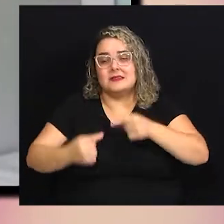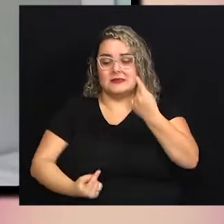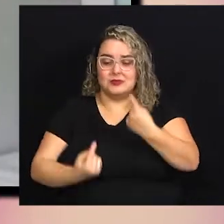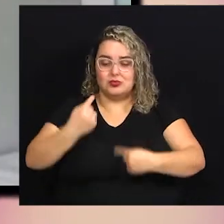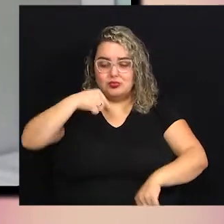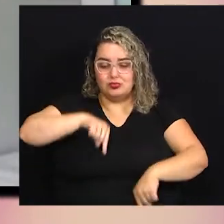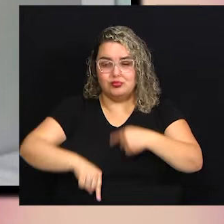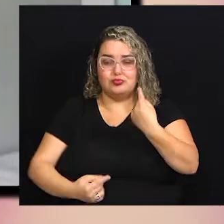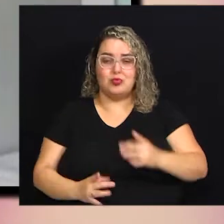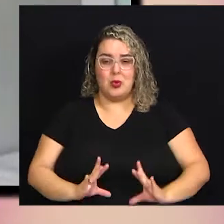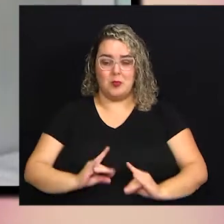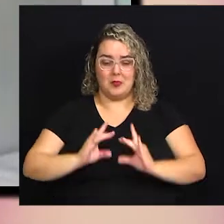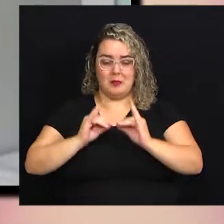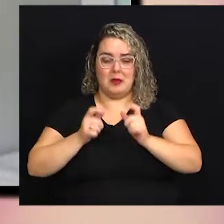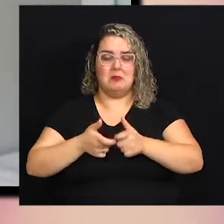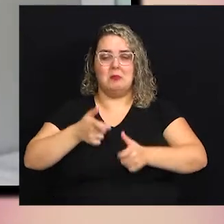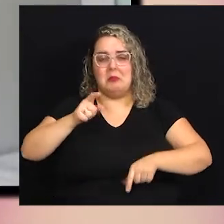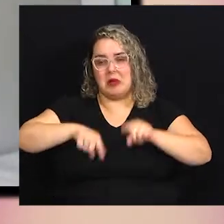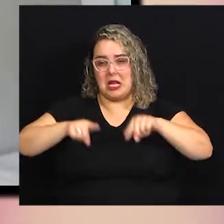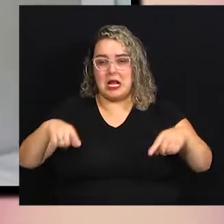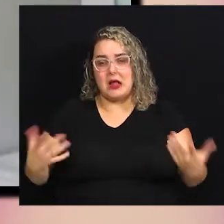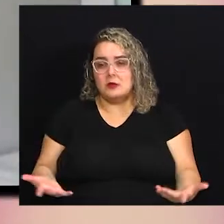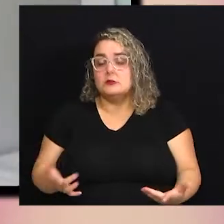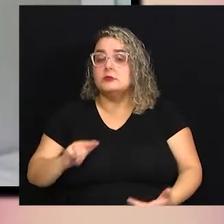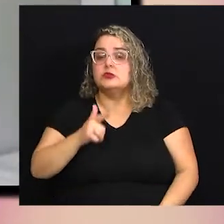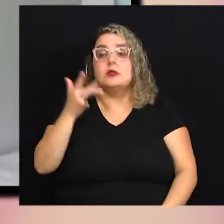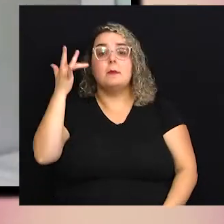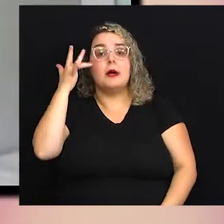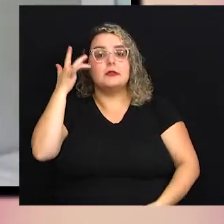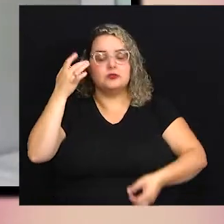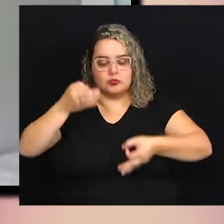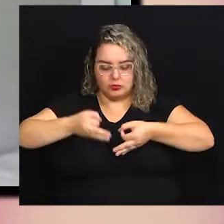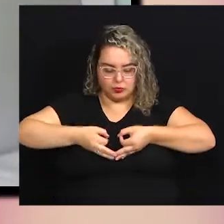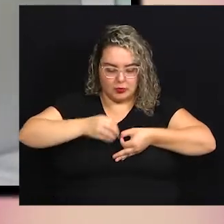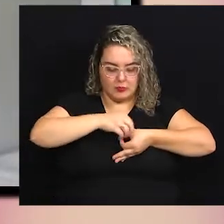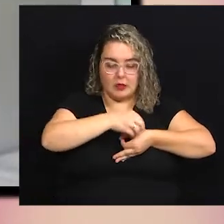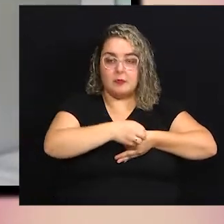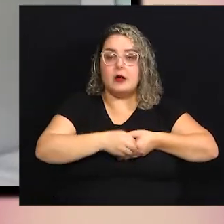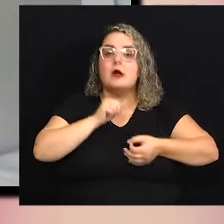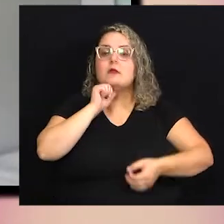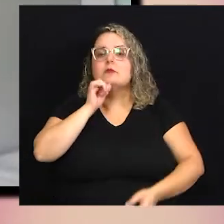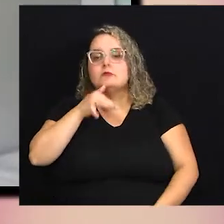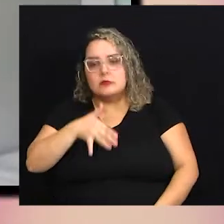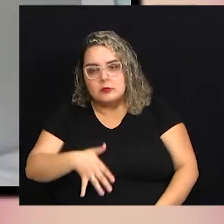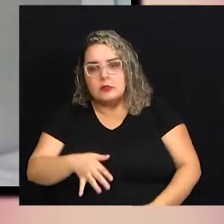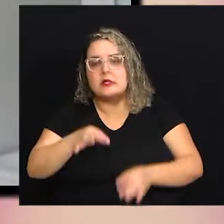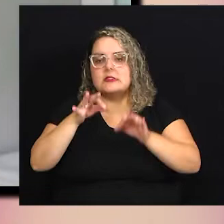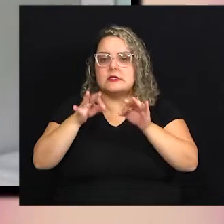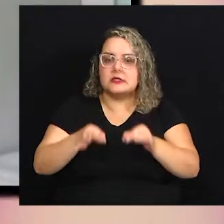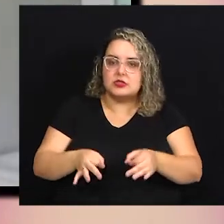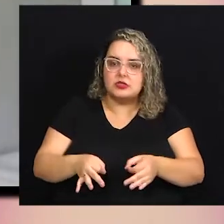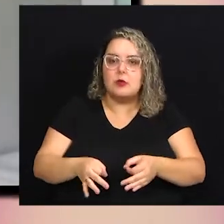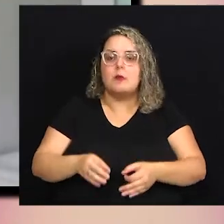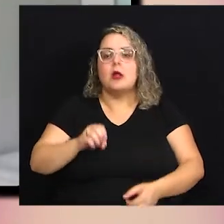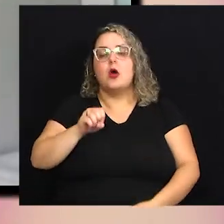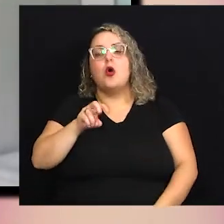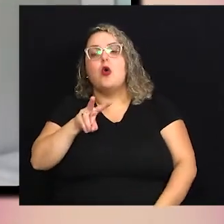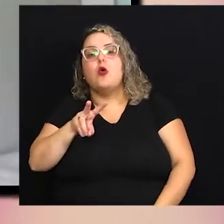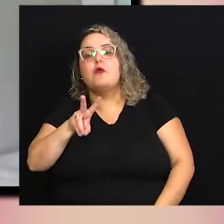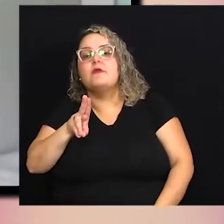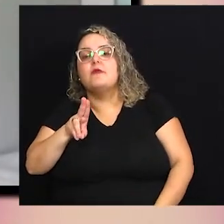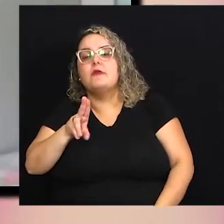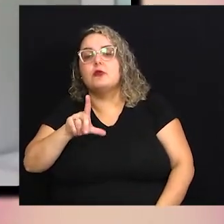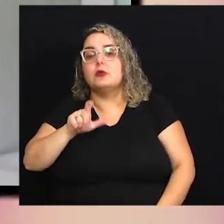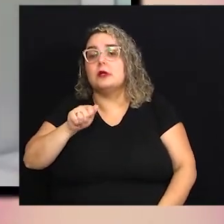às vezes até um pouquinho hormonais, porque a gente não está ainda com uma maturidade desse ovário para menstruar regularmente, para ovular todo